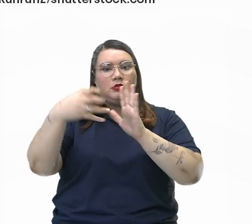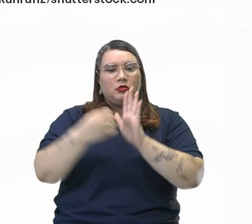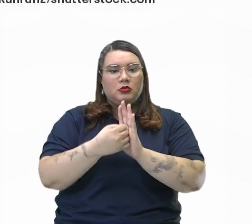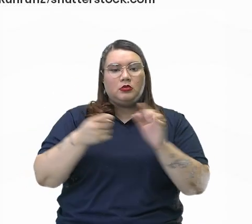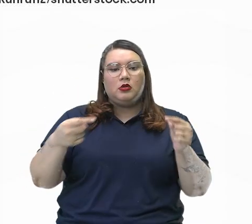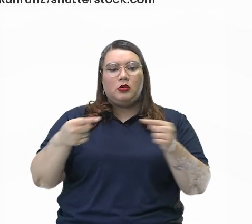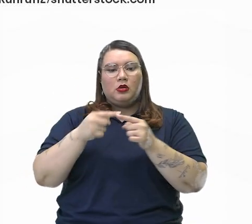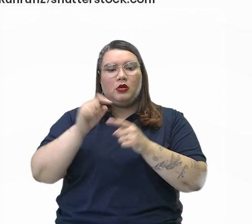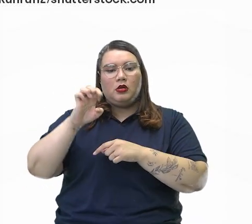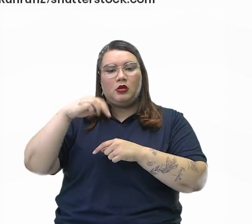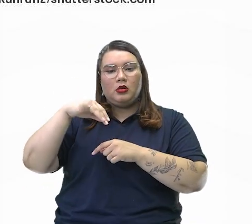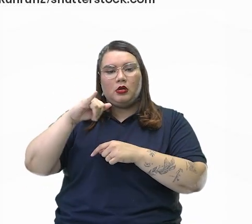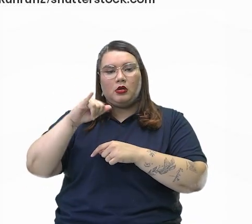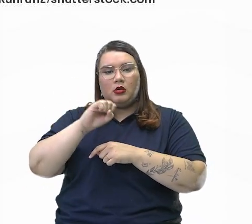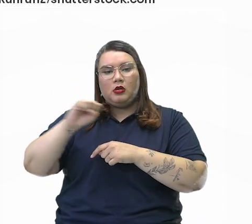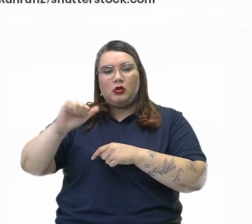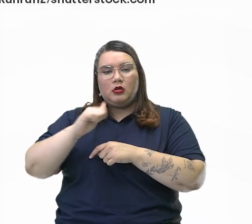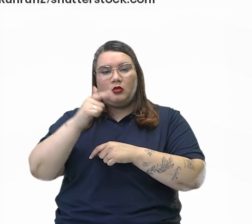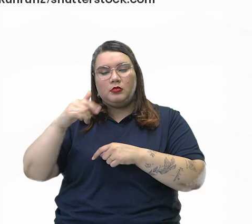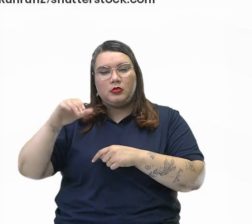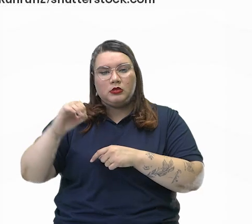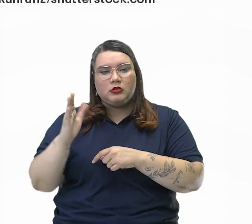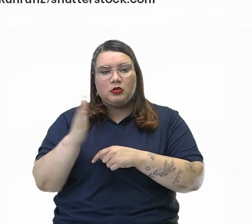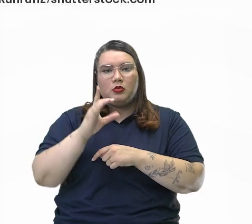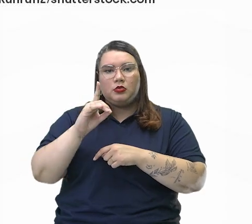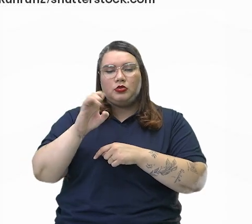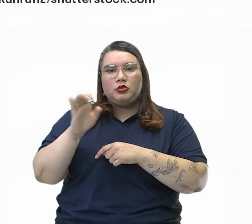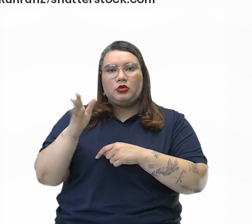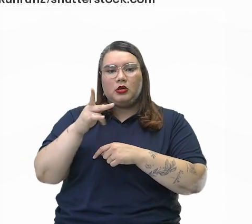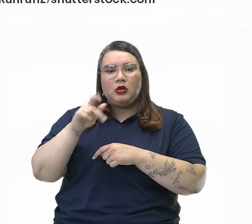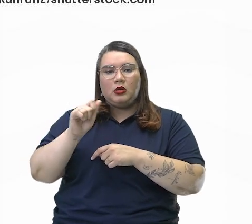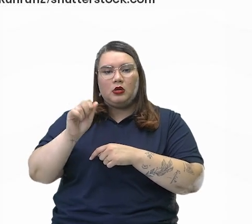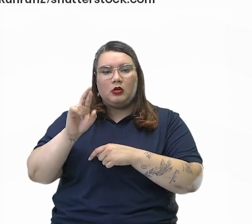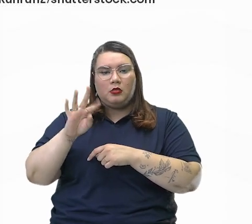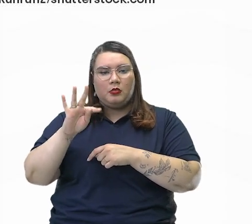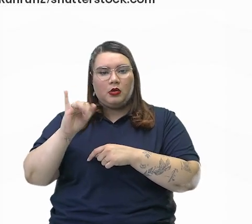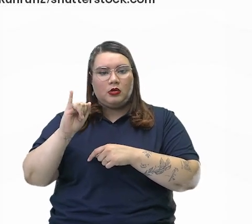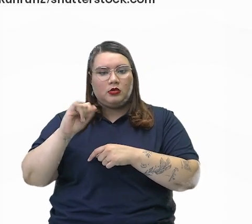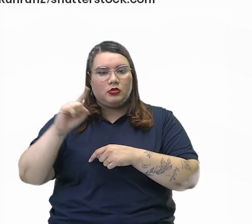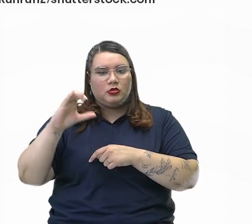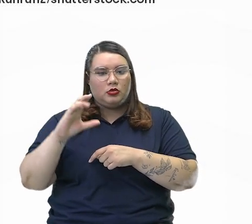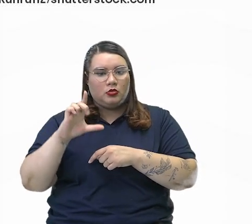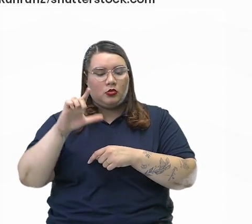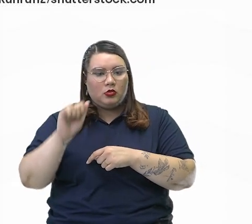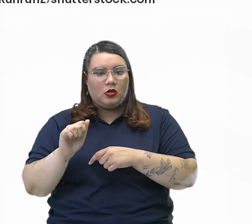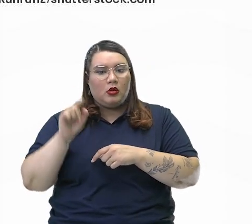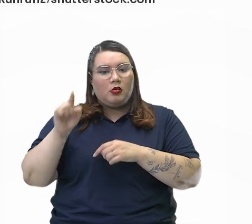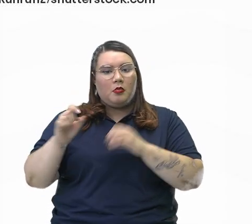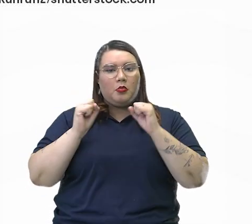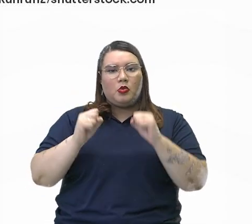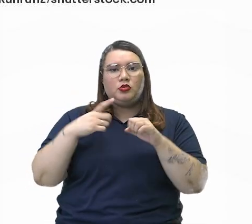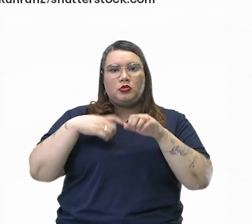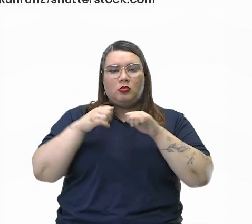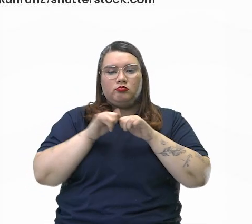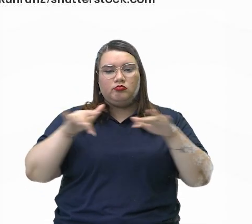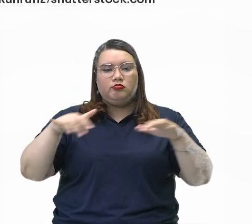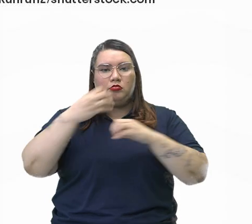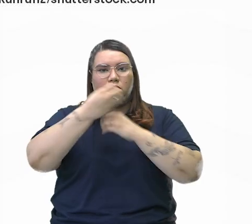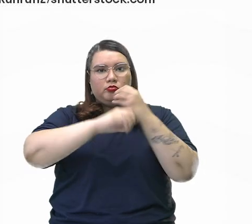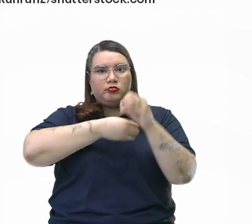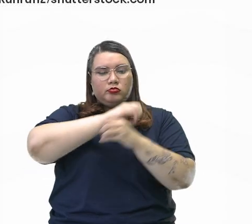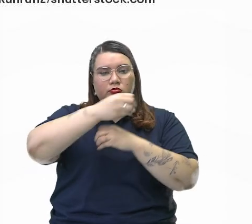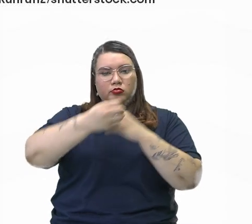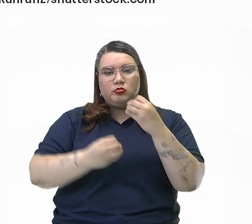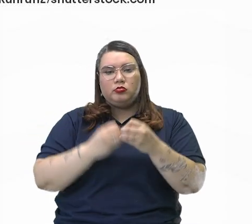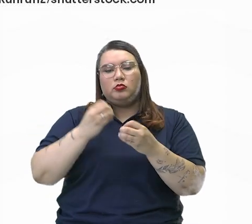símbolo, eu tenho a emissão de partículas, que durante o decaimento, o núcleo pode emitir